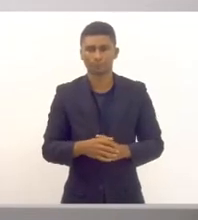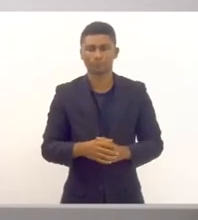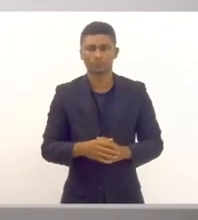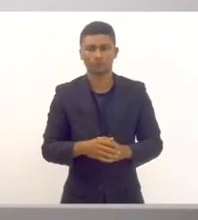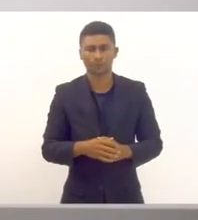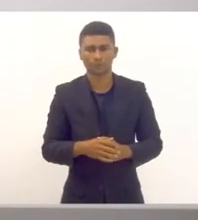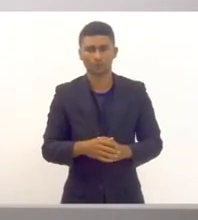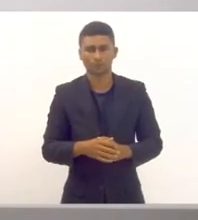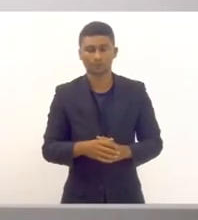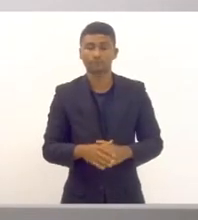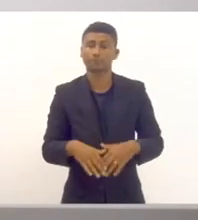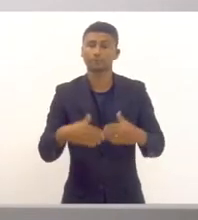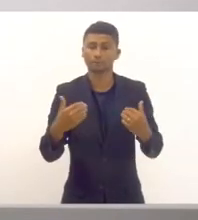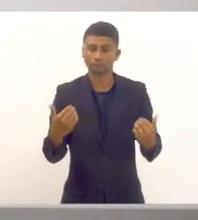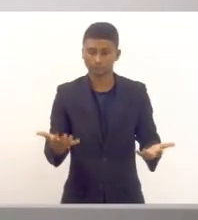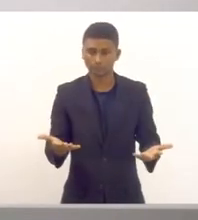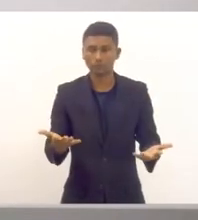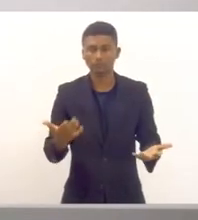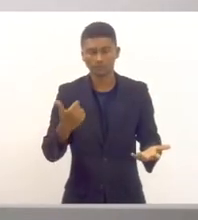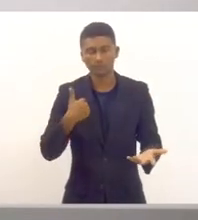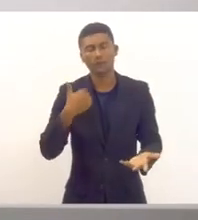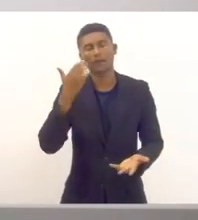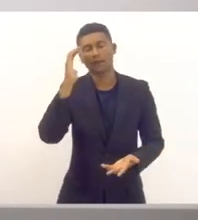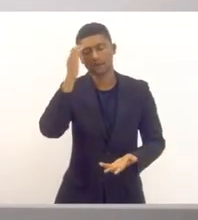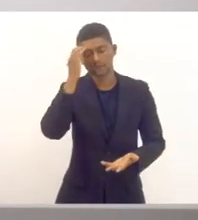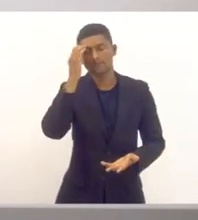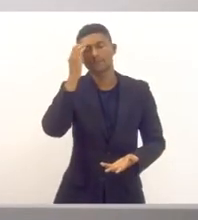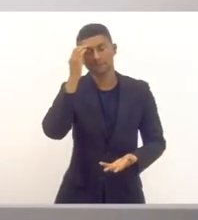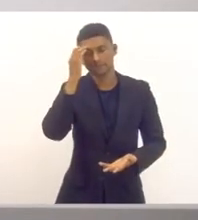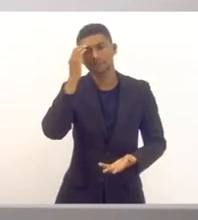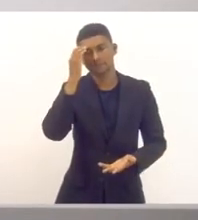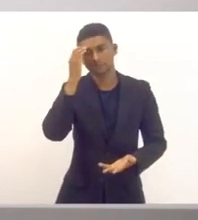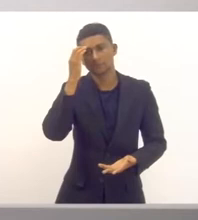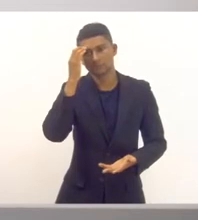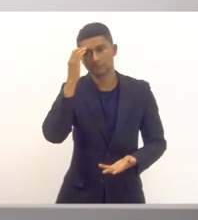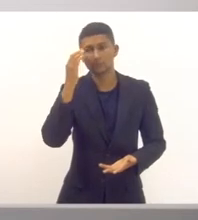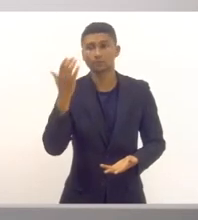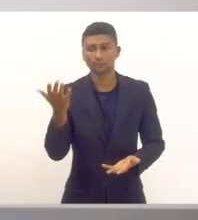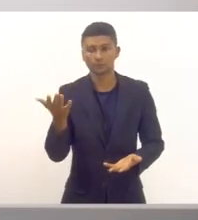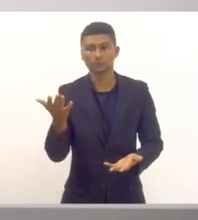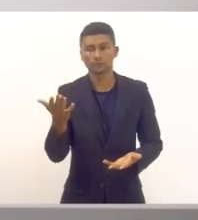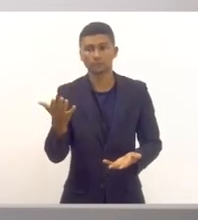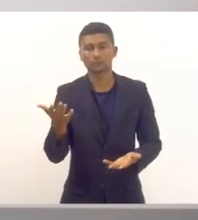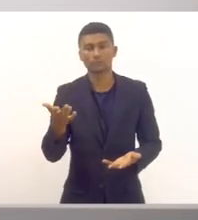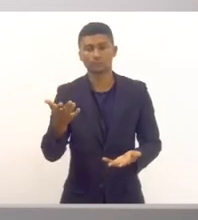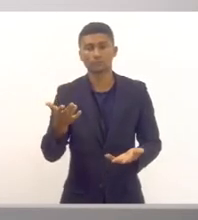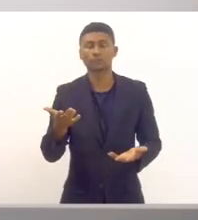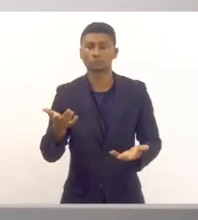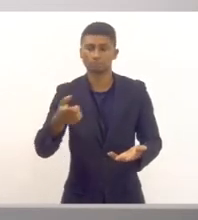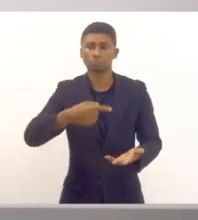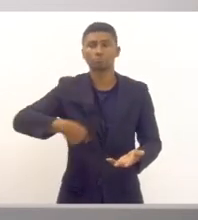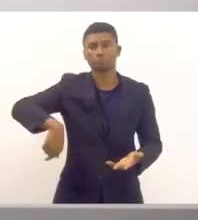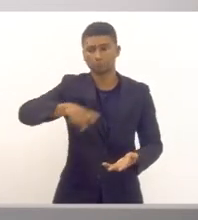Isso é uma coisa fácil de entender. Eu acho que, em nome da concorrência,